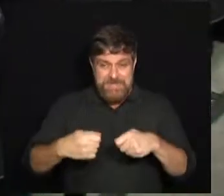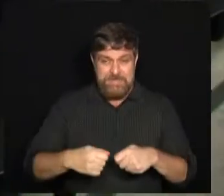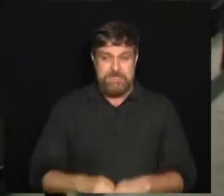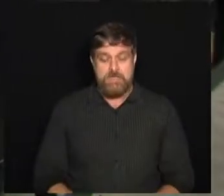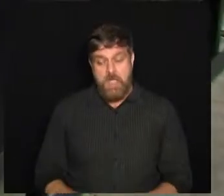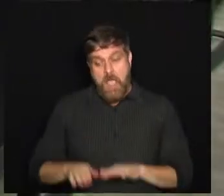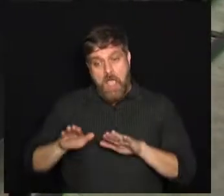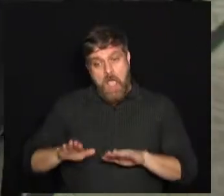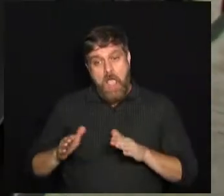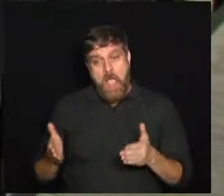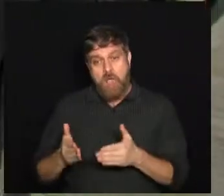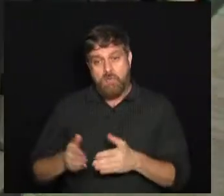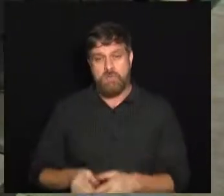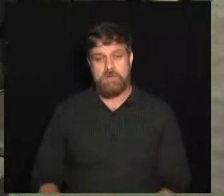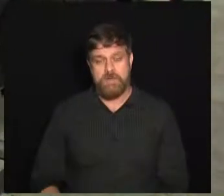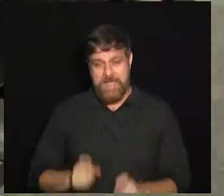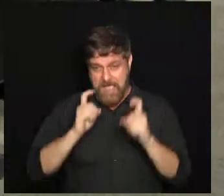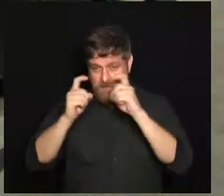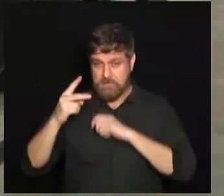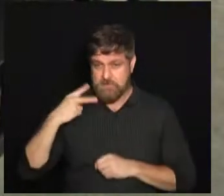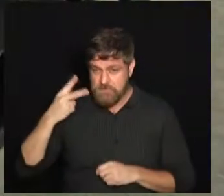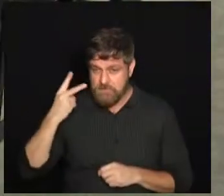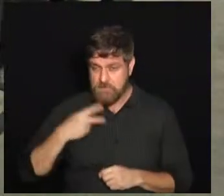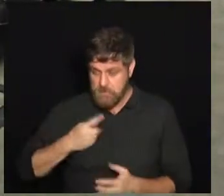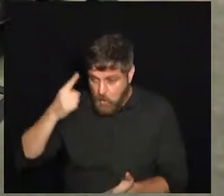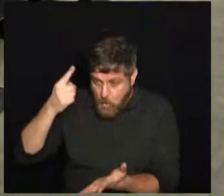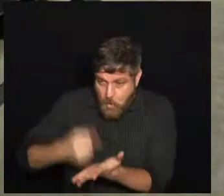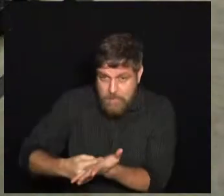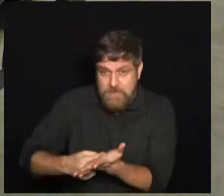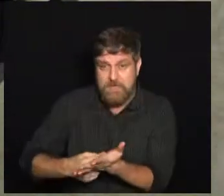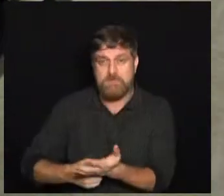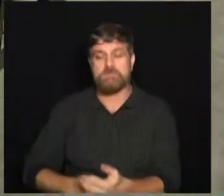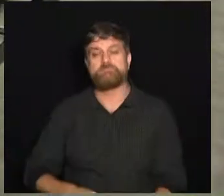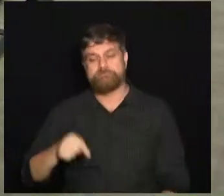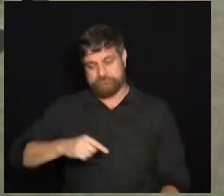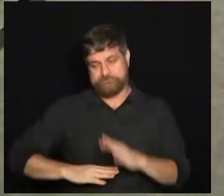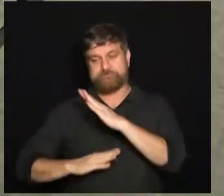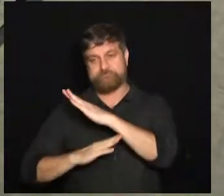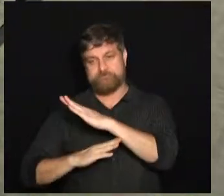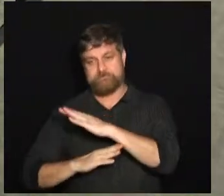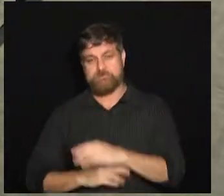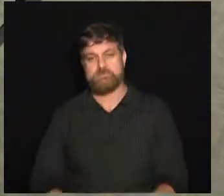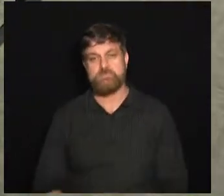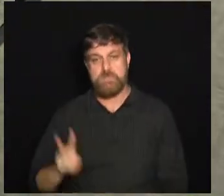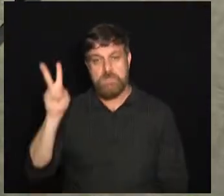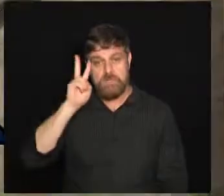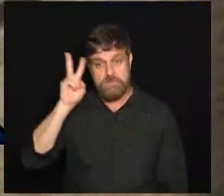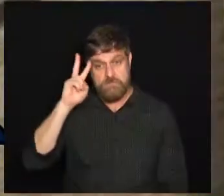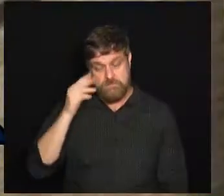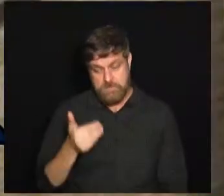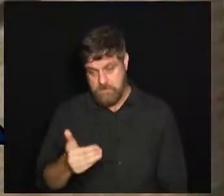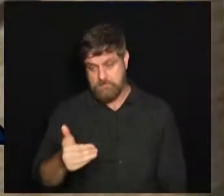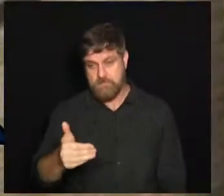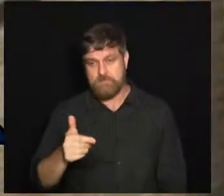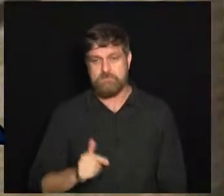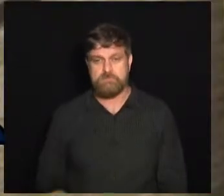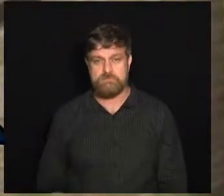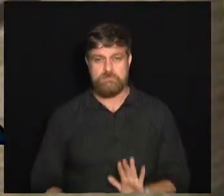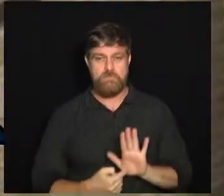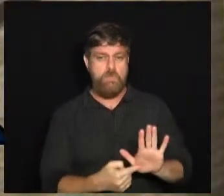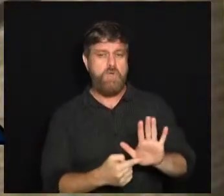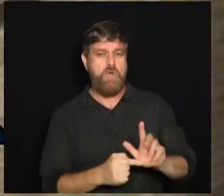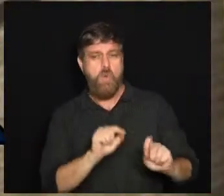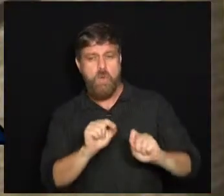enquanto, a próxima reunião ordinária continua marcada para acontecer no plenário na próxima segunda-feira. É uma demonstração de